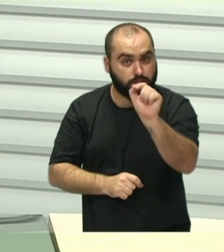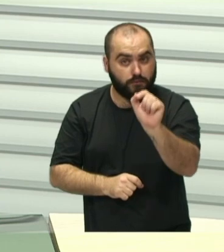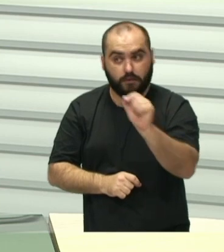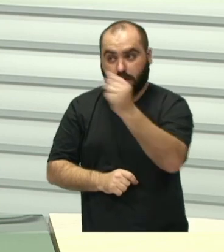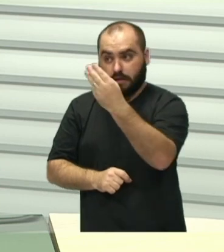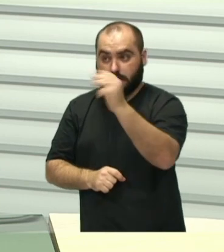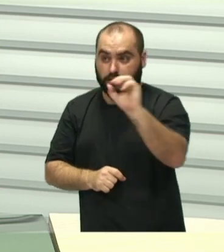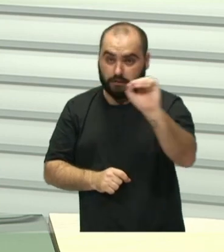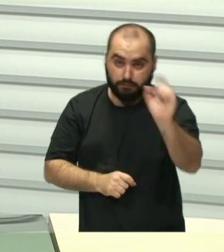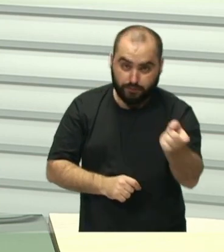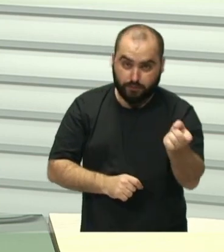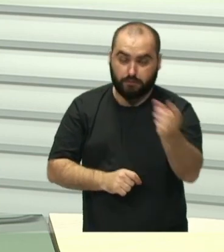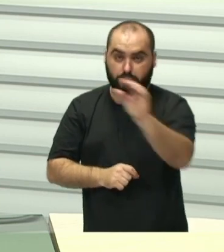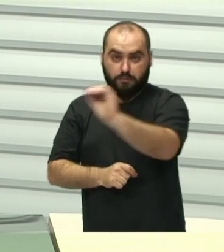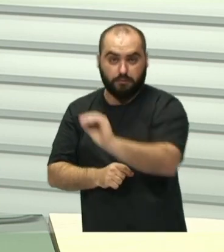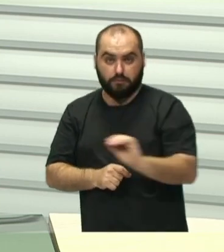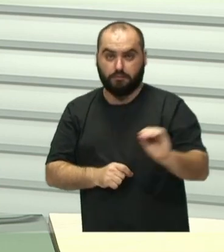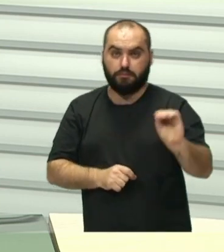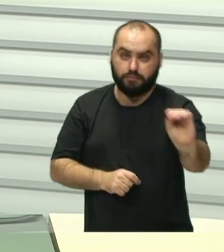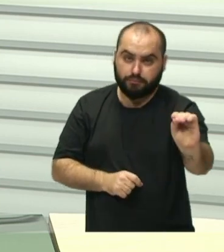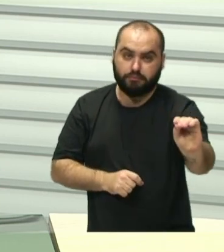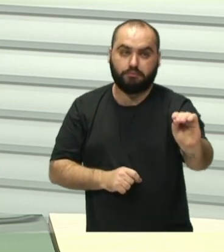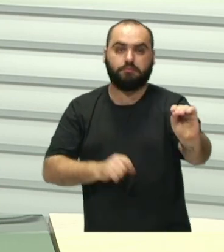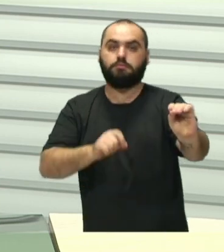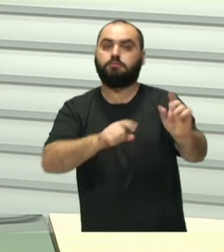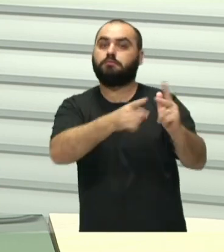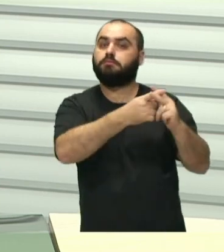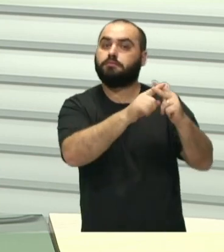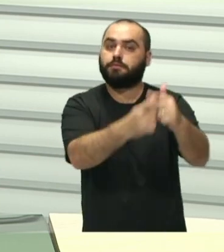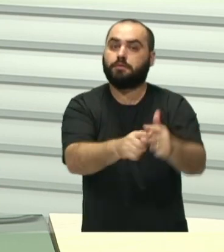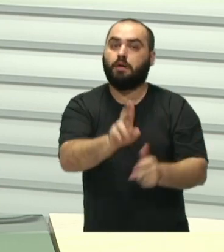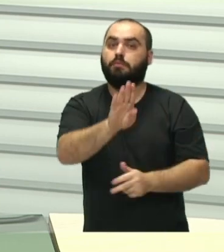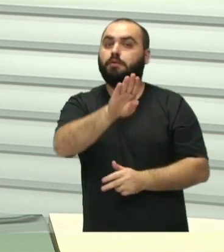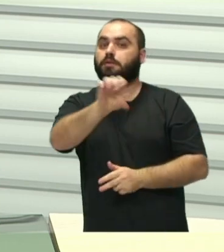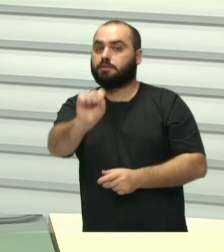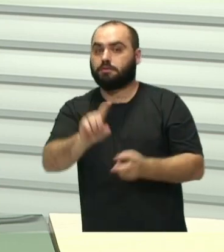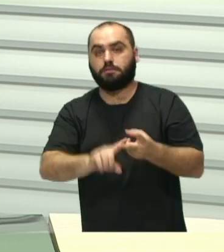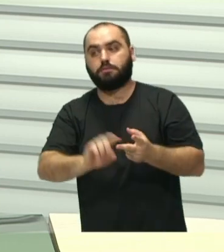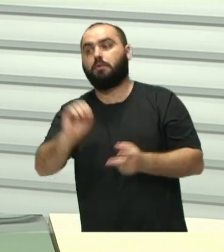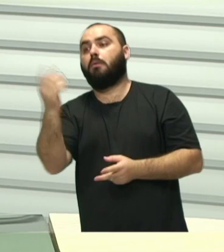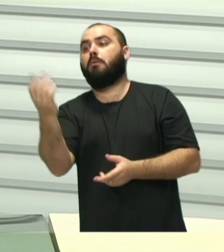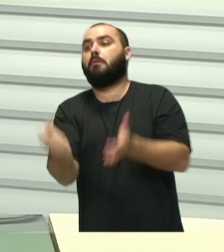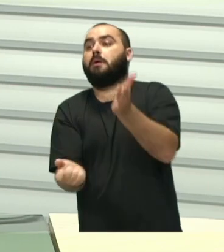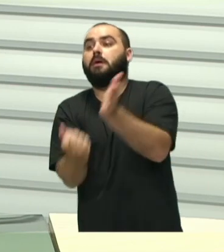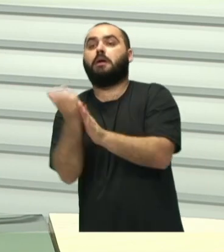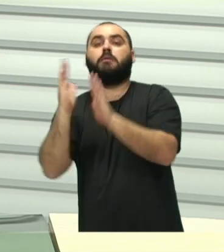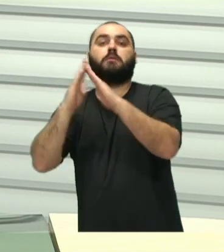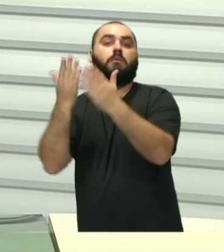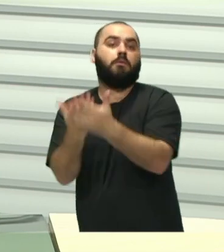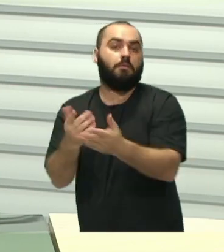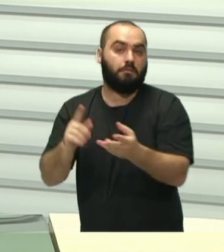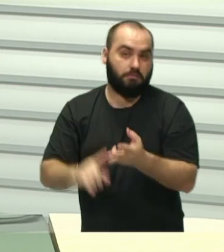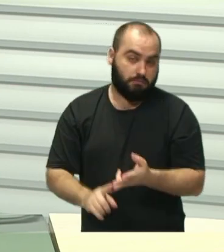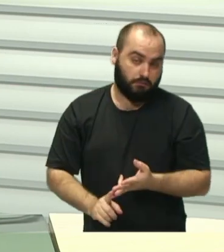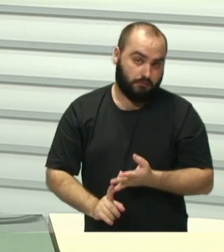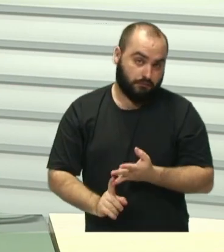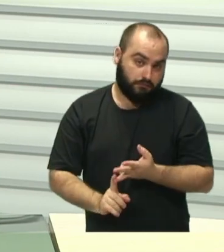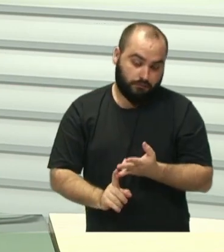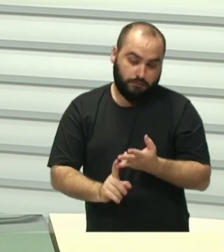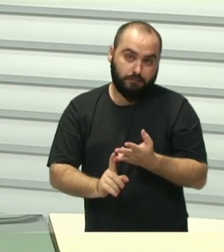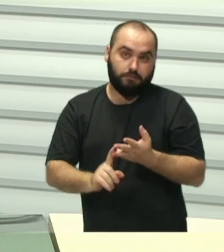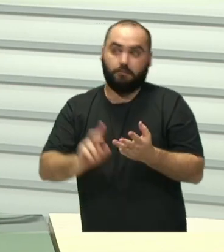300.000 possa ser para a recuperação da humanidade de saúde ou para a implantação de uma creche ou para